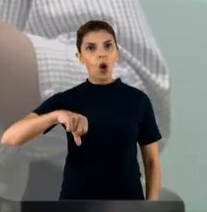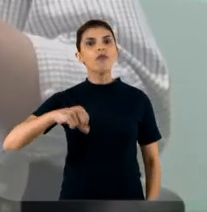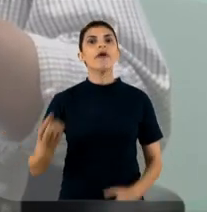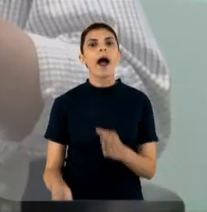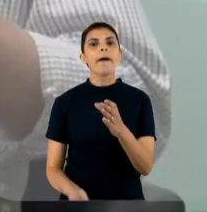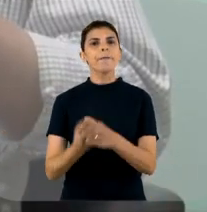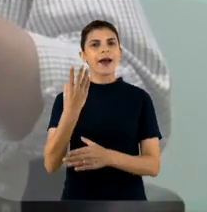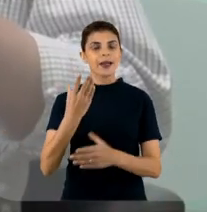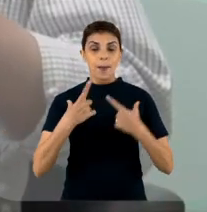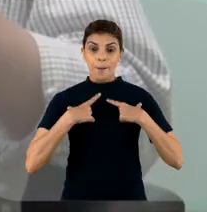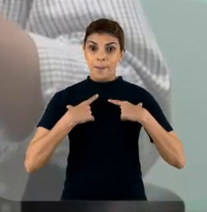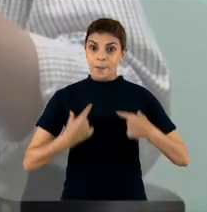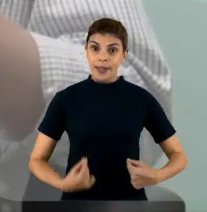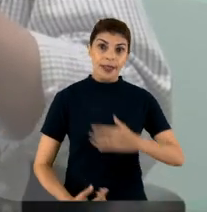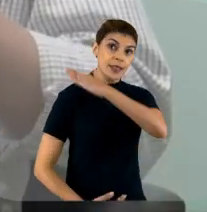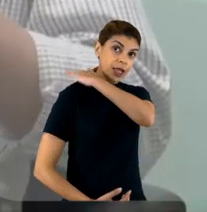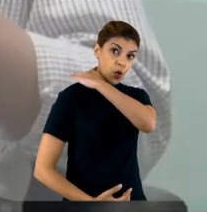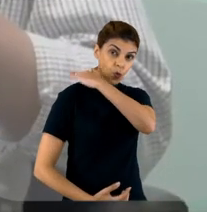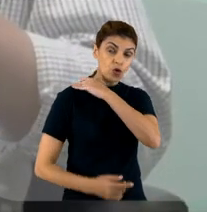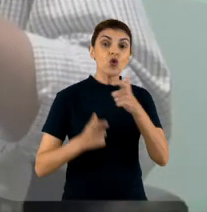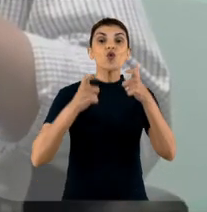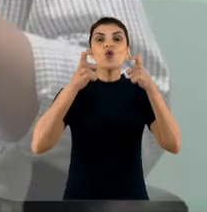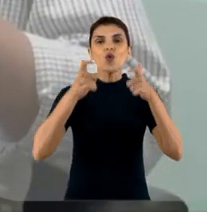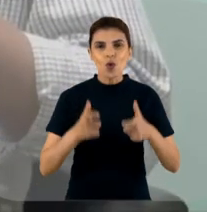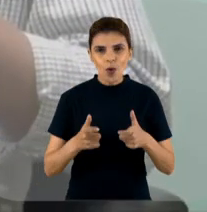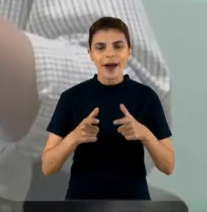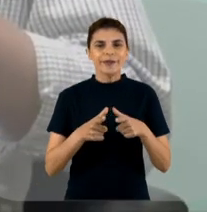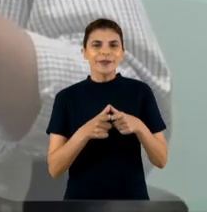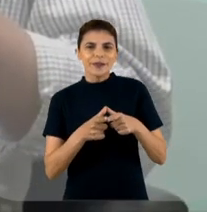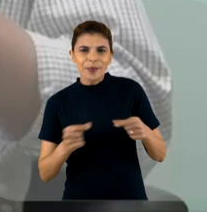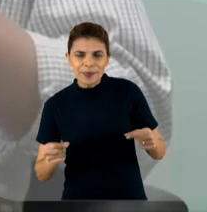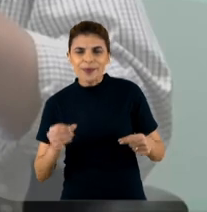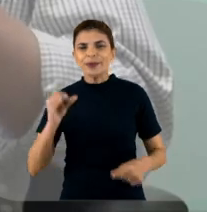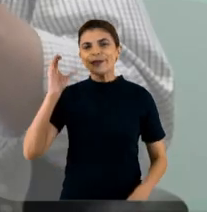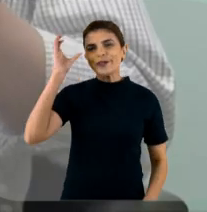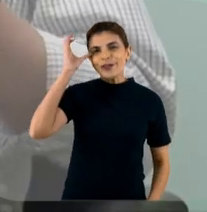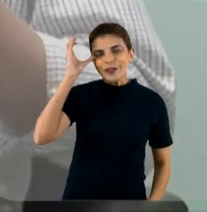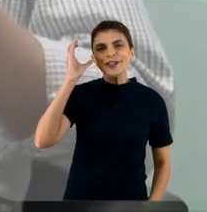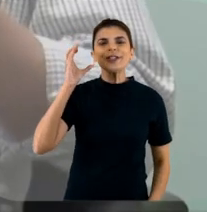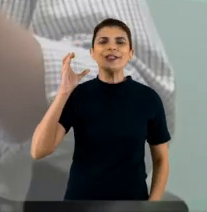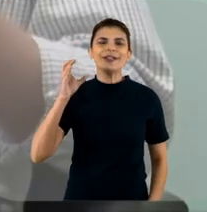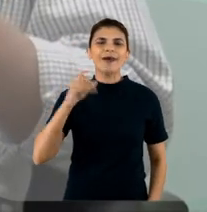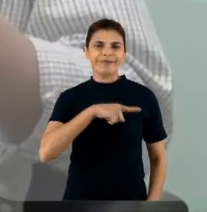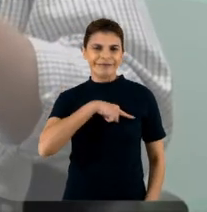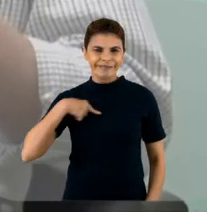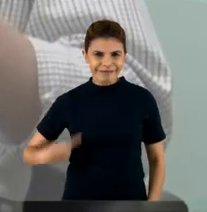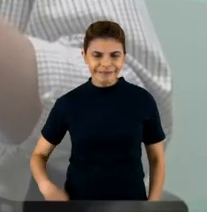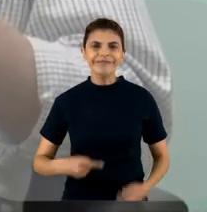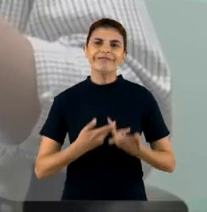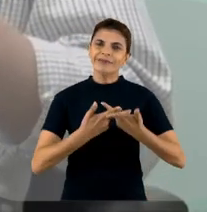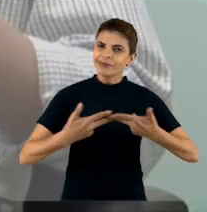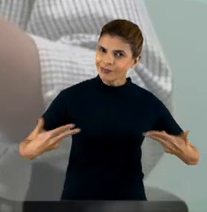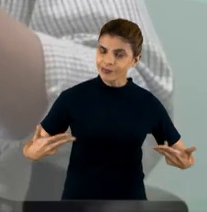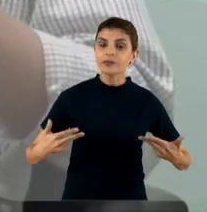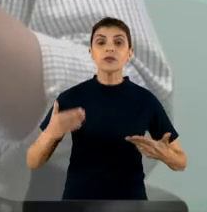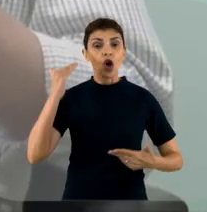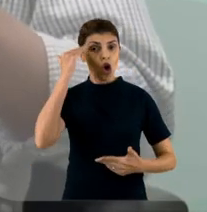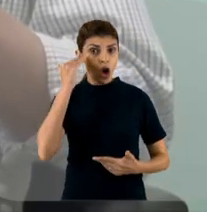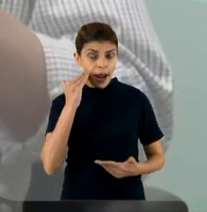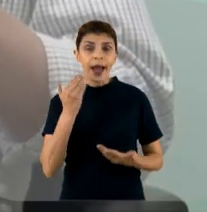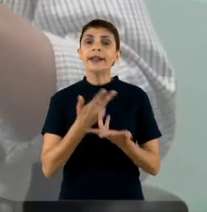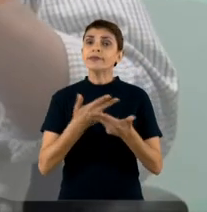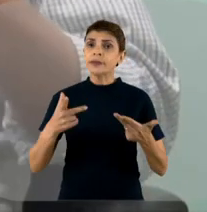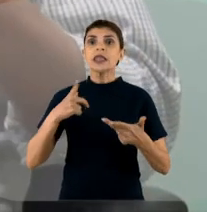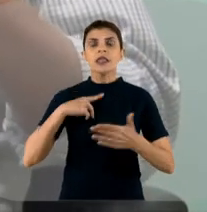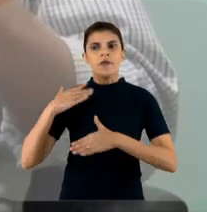a a a pneumonia do oriente médio né Então essa na verdade eh também surgiu como formas graves e eh